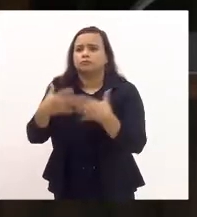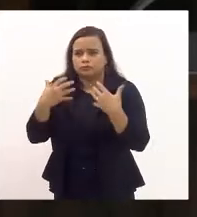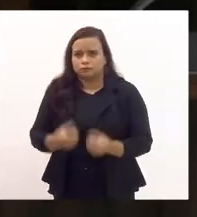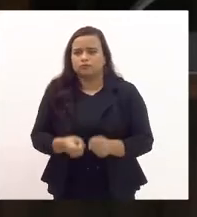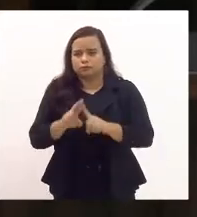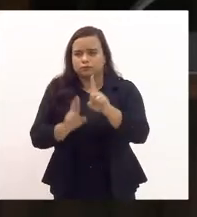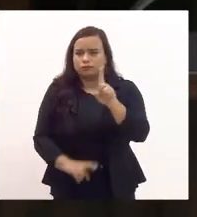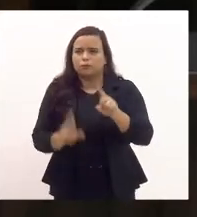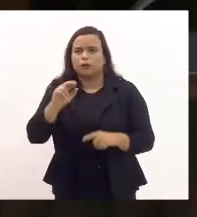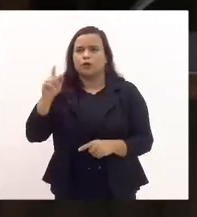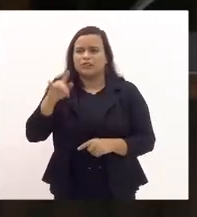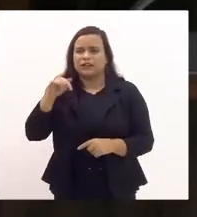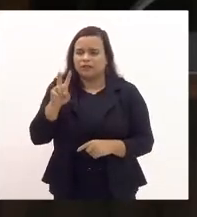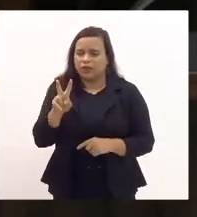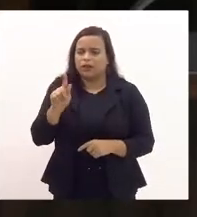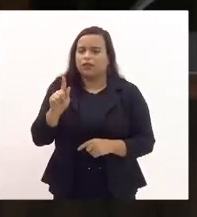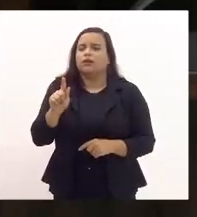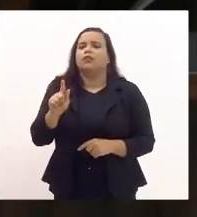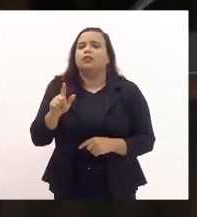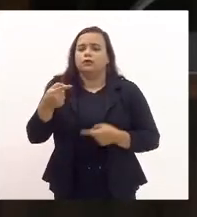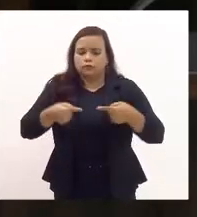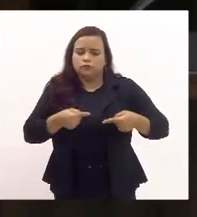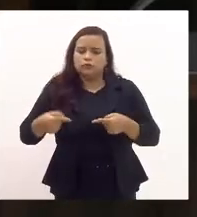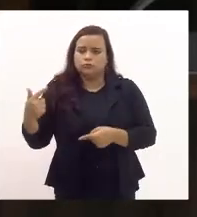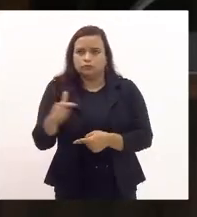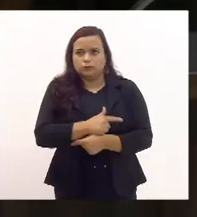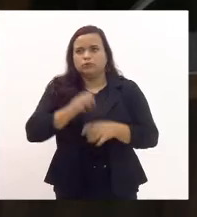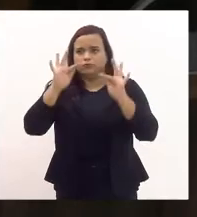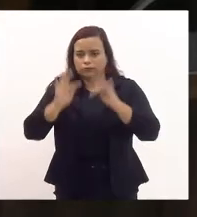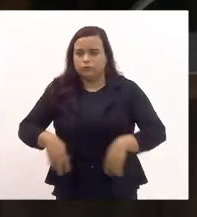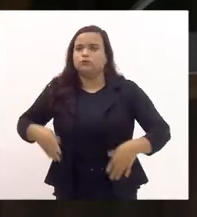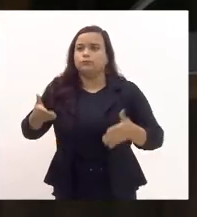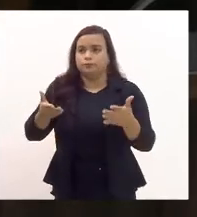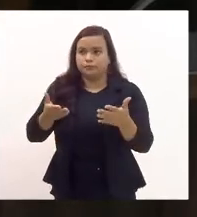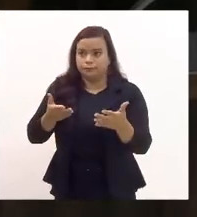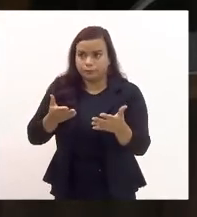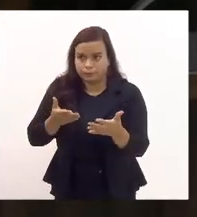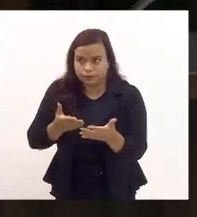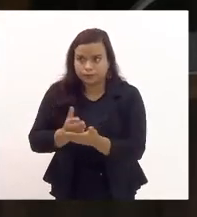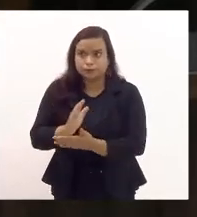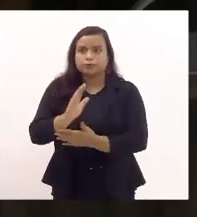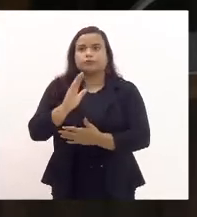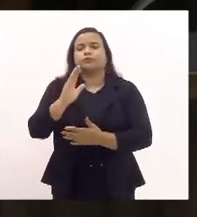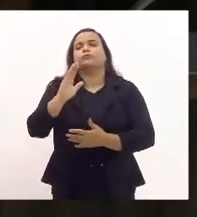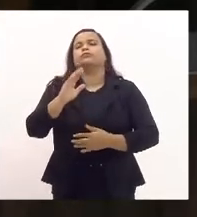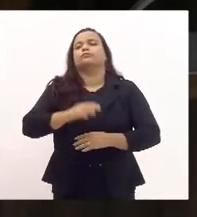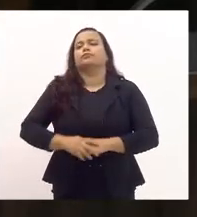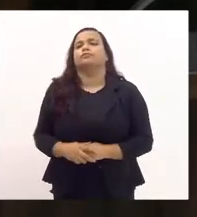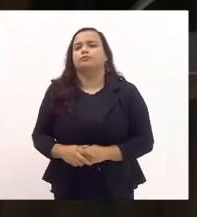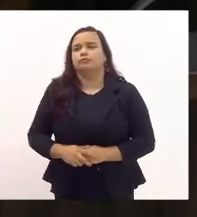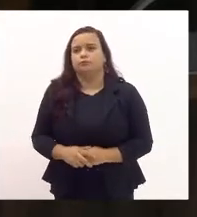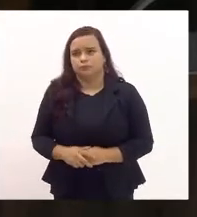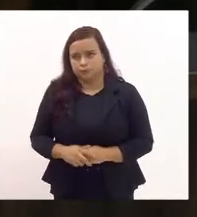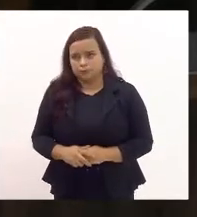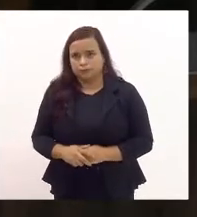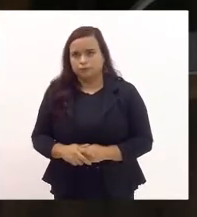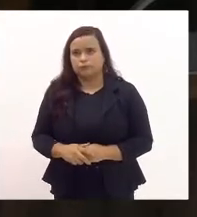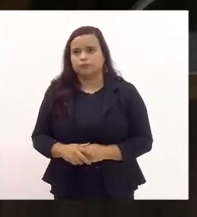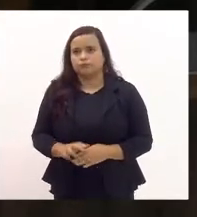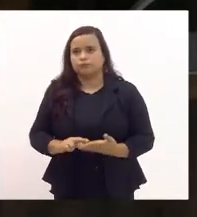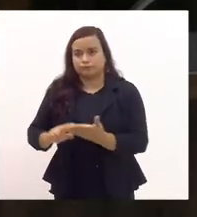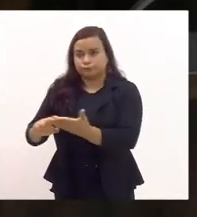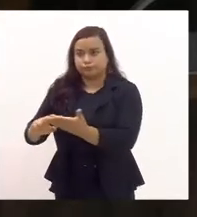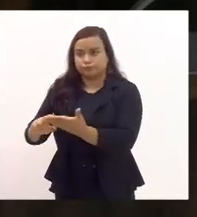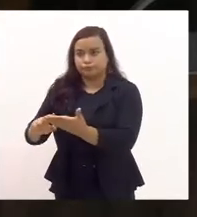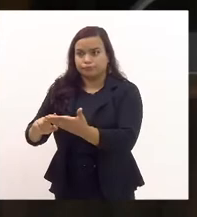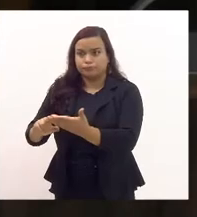em discussão na vendo que Queira discutir encerrada a discussão e votação senhor que aprovam permaneçam Como estão aprovado